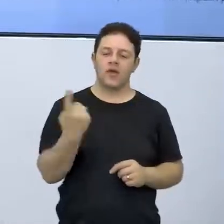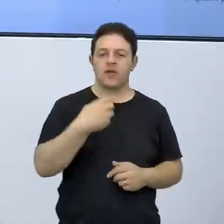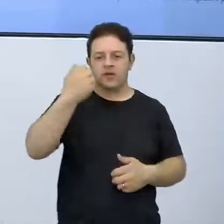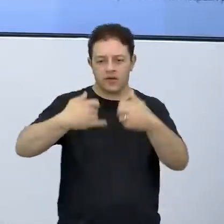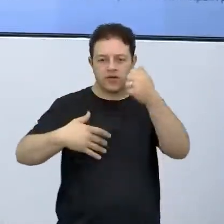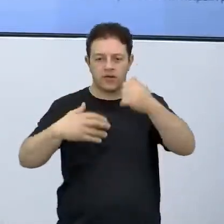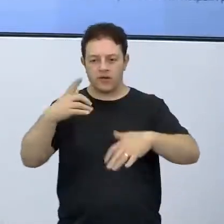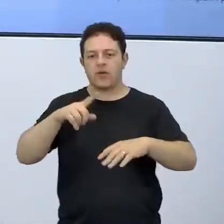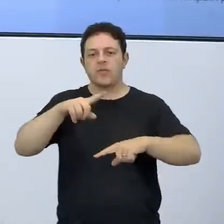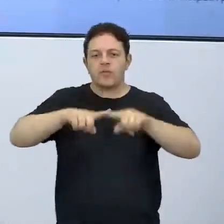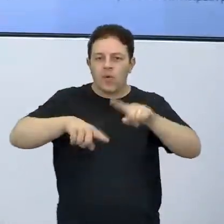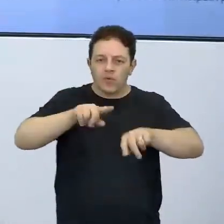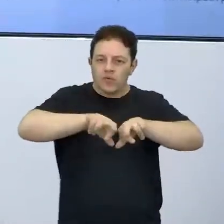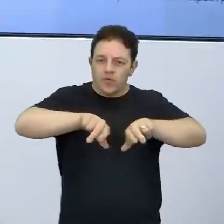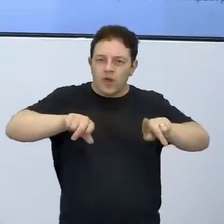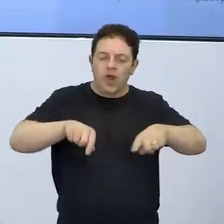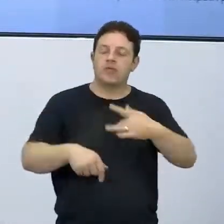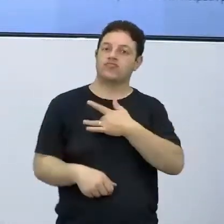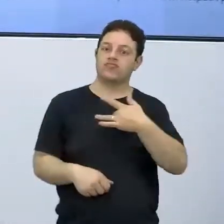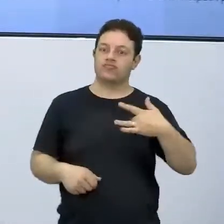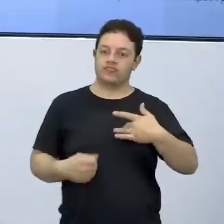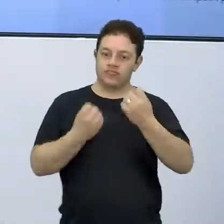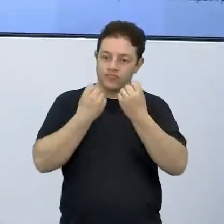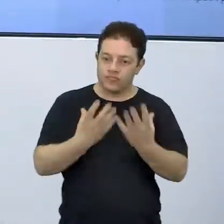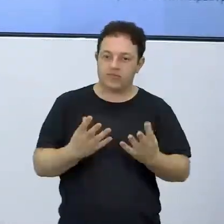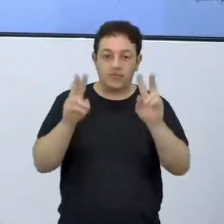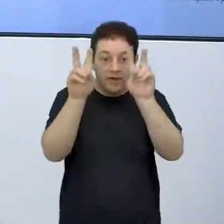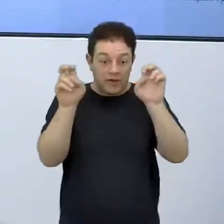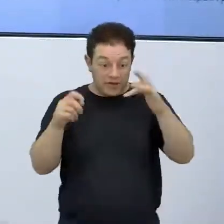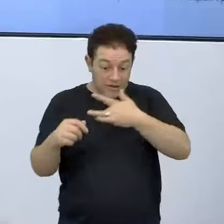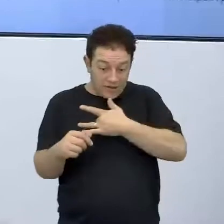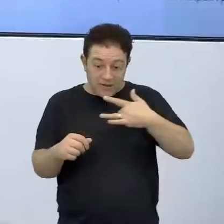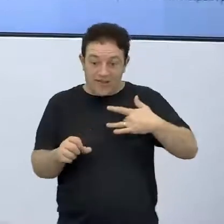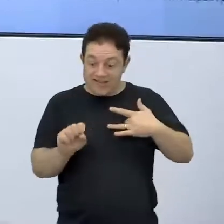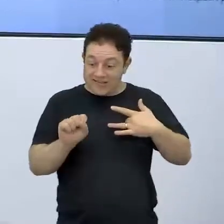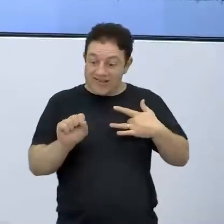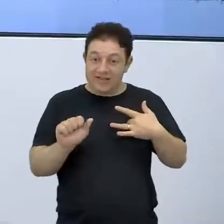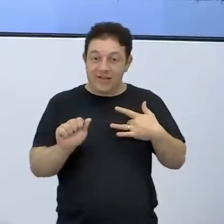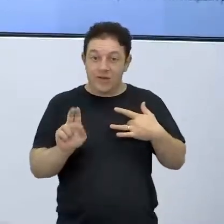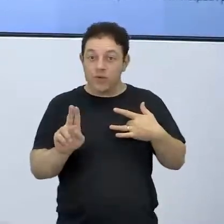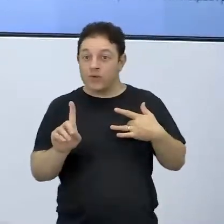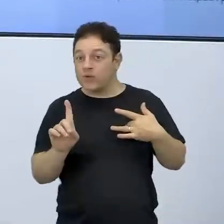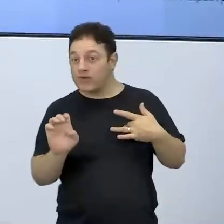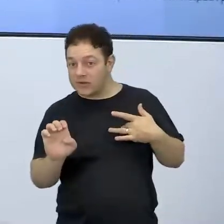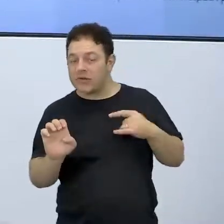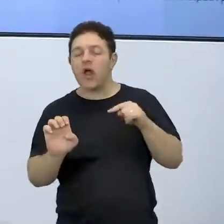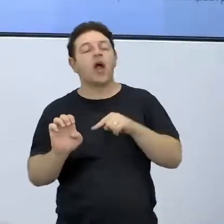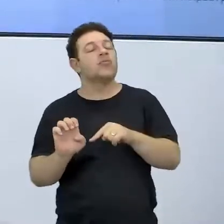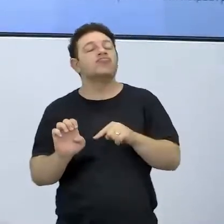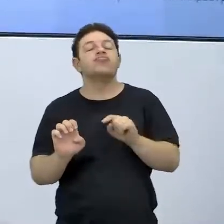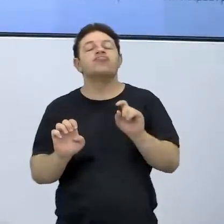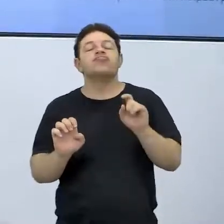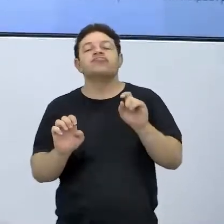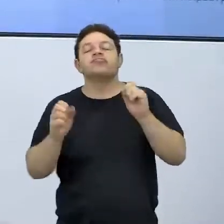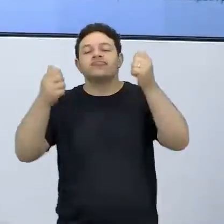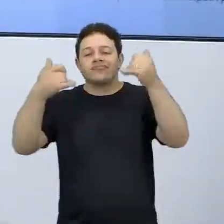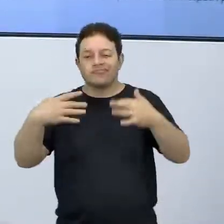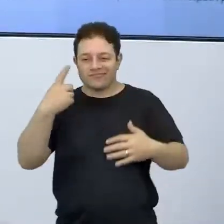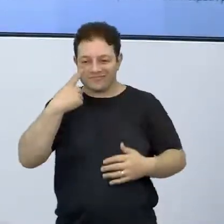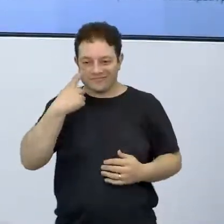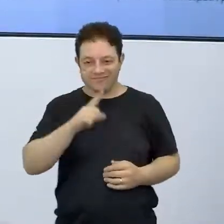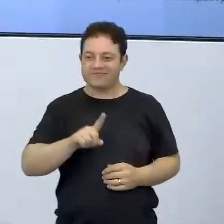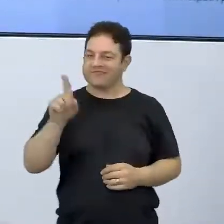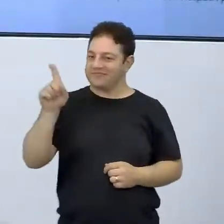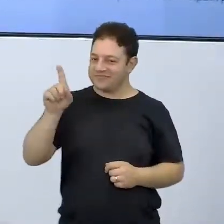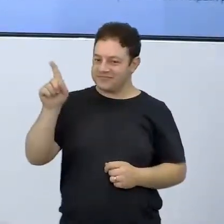em produtos saudáveis, quando a gente fala em saúde, aí a gente entra na questão que está aparecendo aí